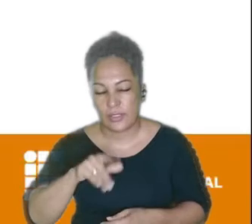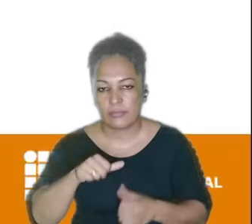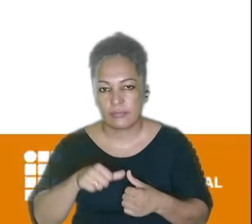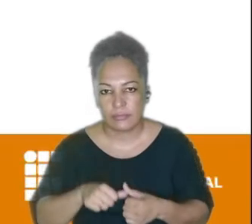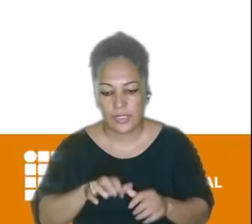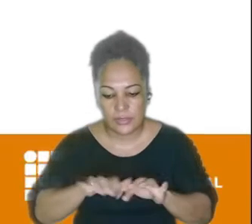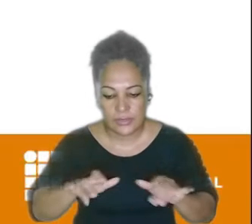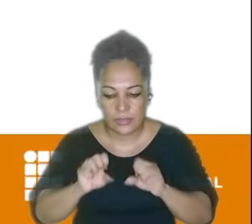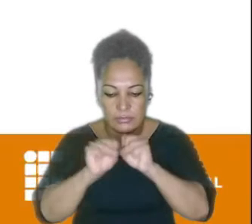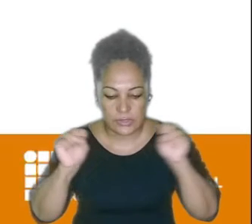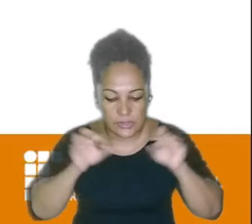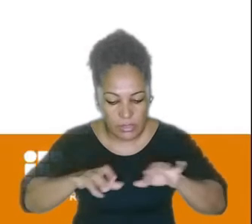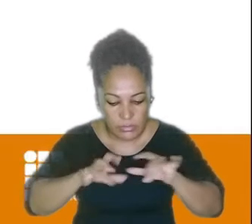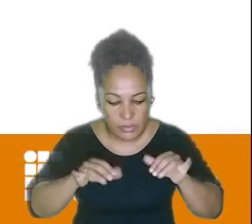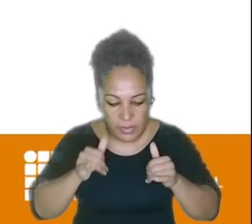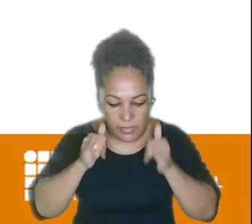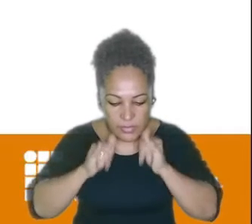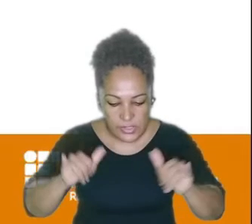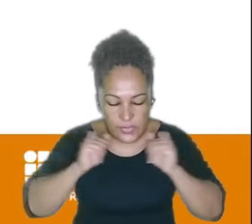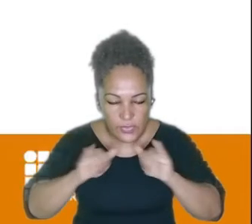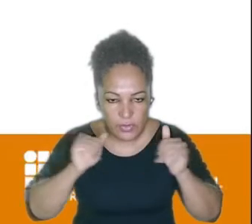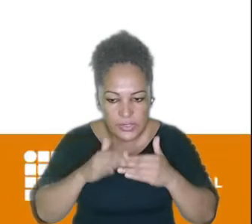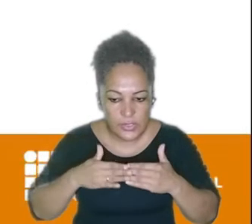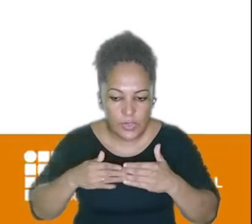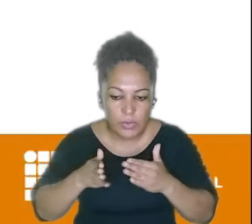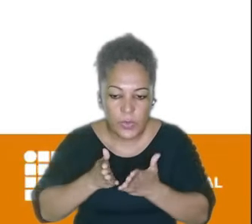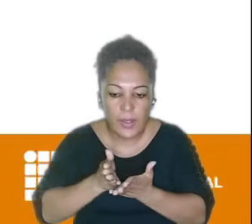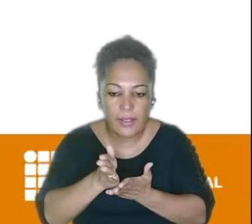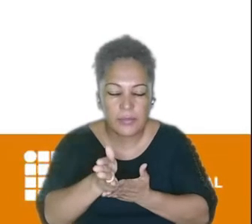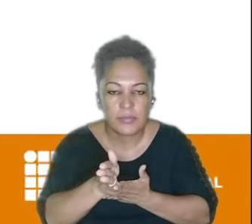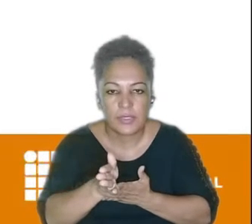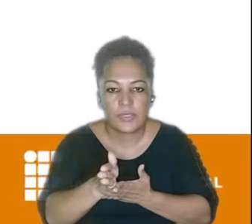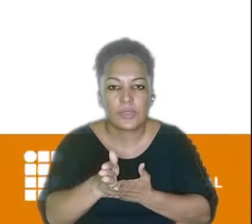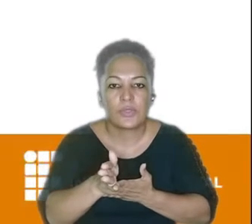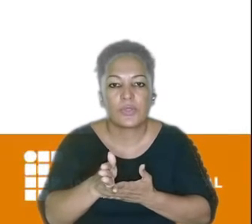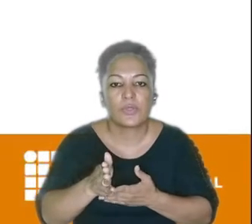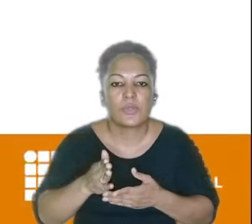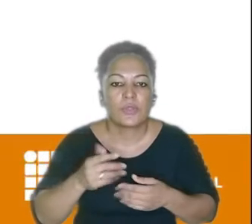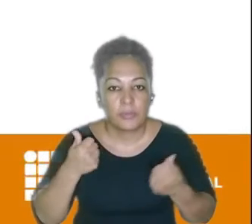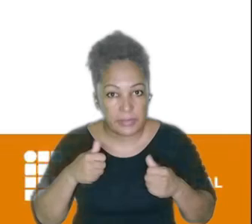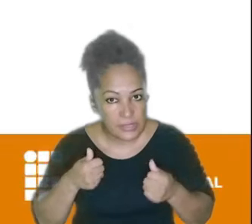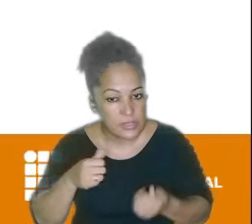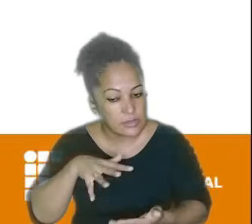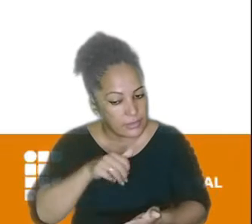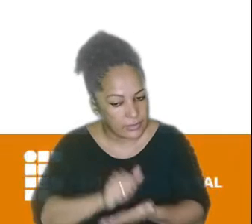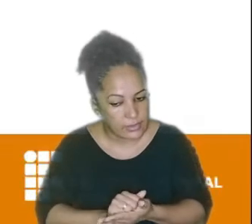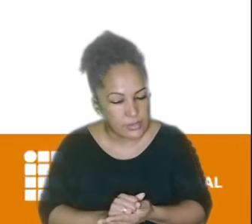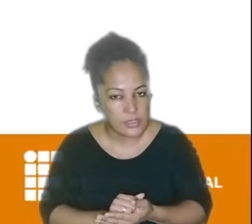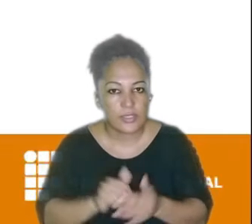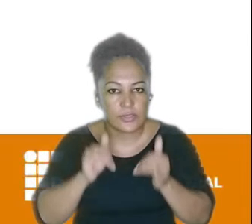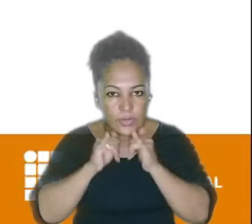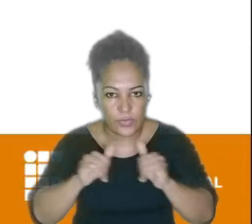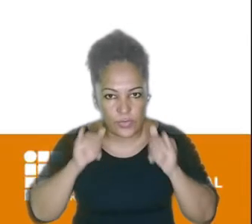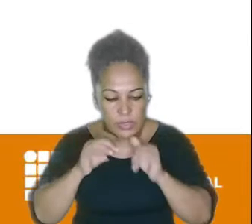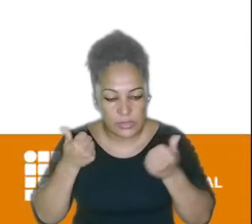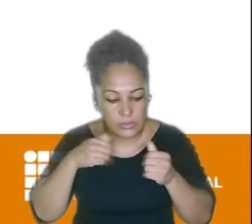lá, acessa o sistema para consultar as informações sobre o trecho. O trecho é algo que tem que ser cadastrado,